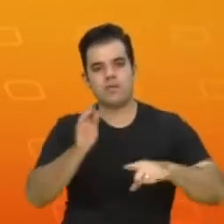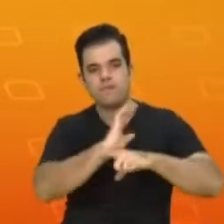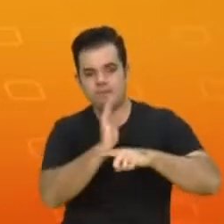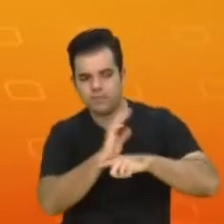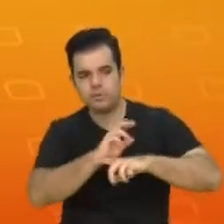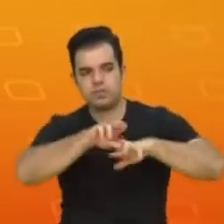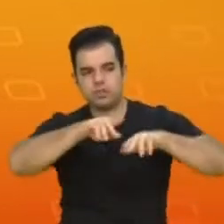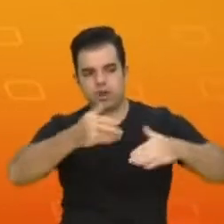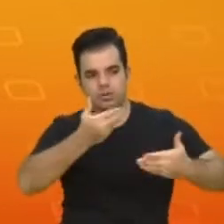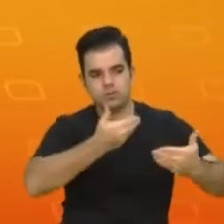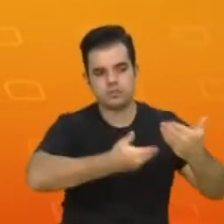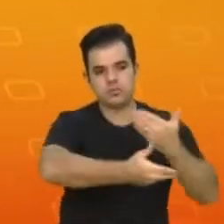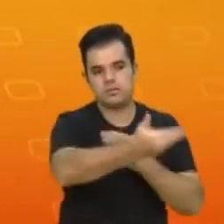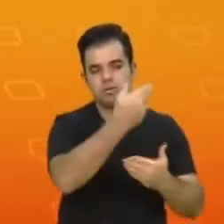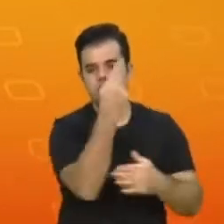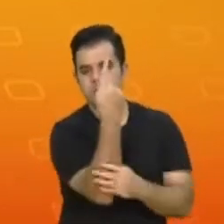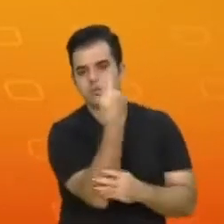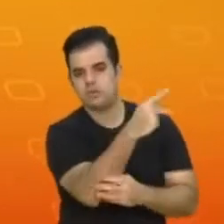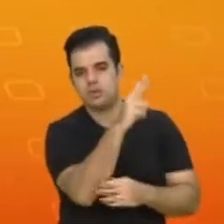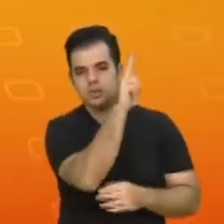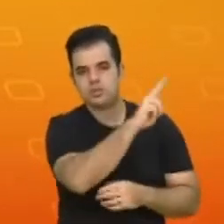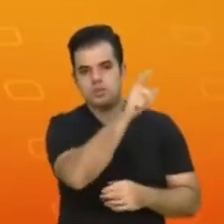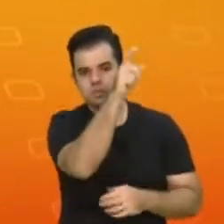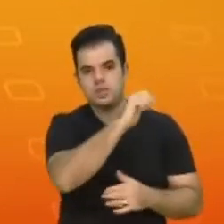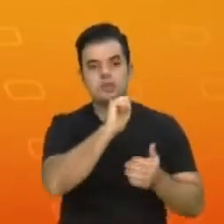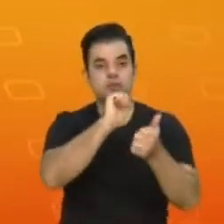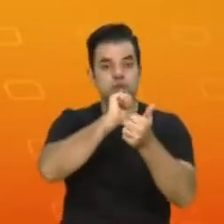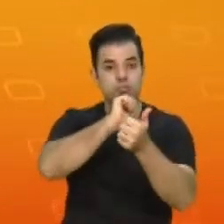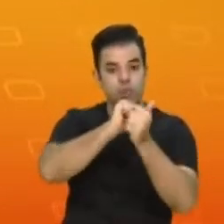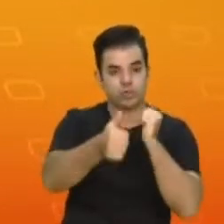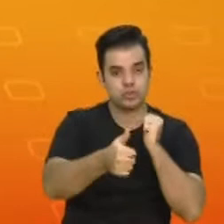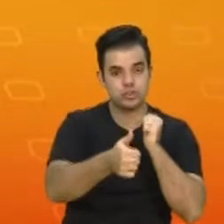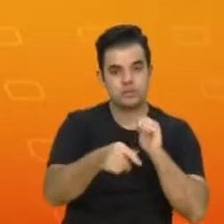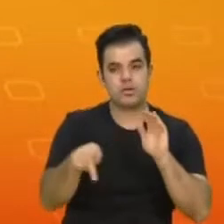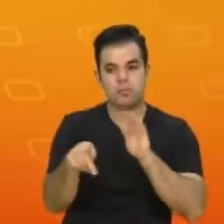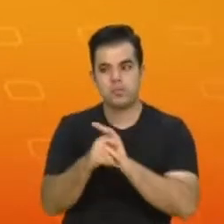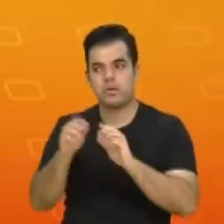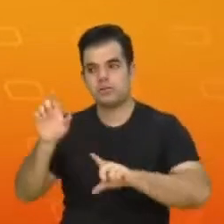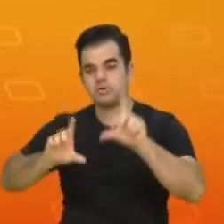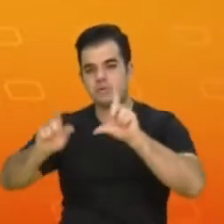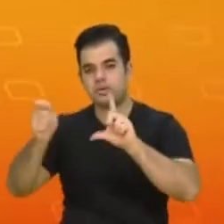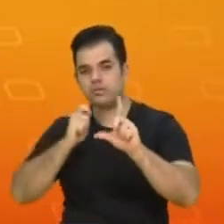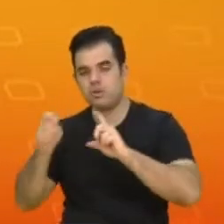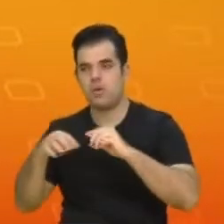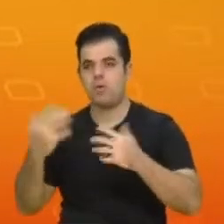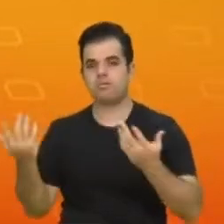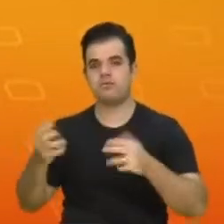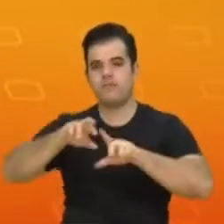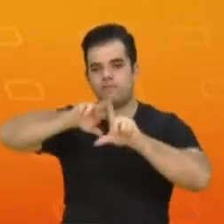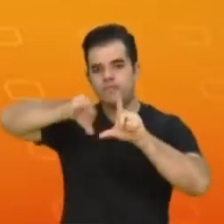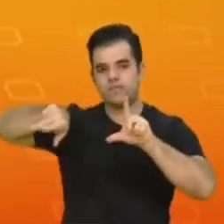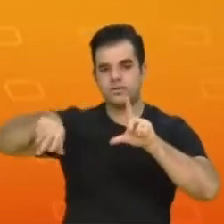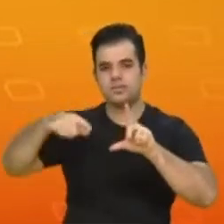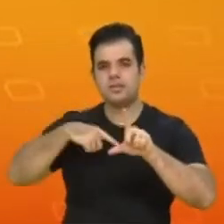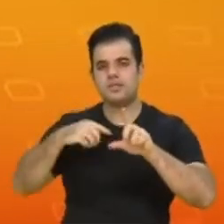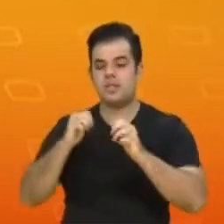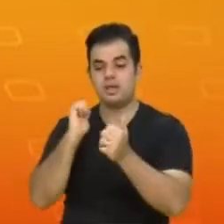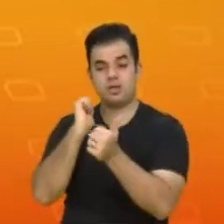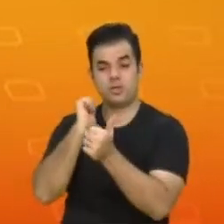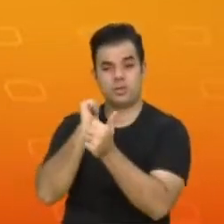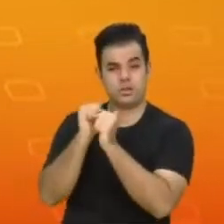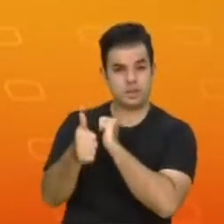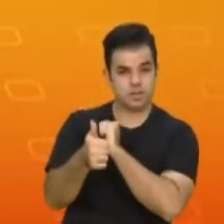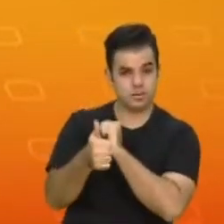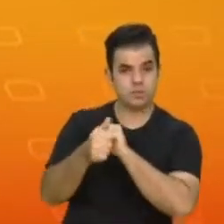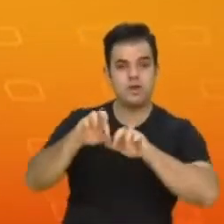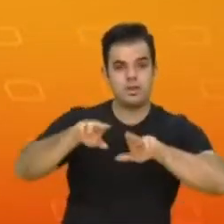mas é para conteúdos esportivos, um pouco mais do que para conteúdos jornalísticos e entretenimento, existem as limitações de aonde você